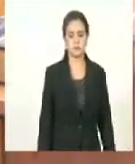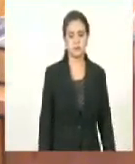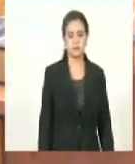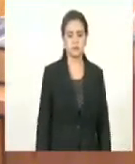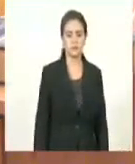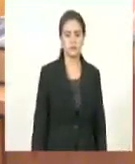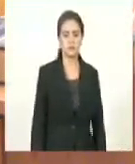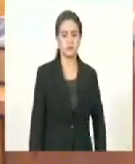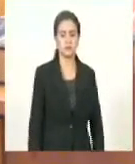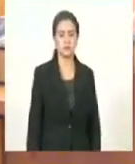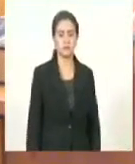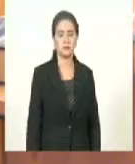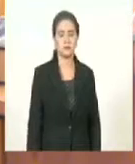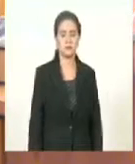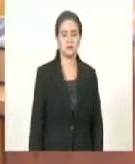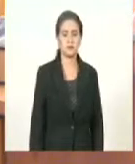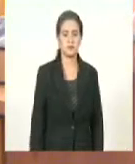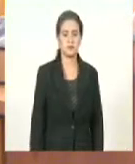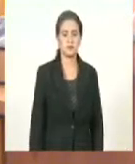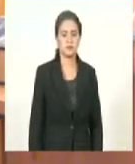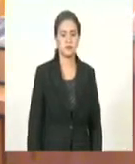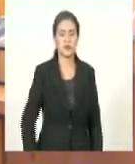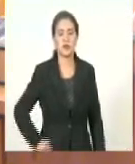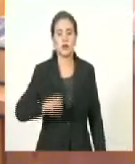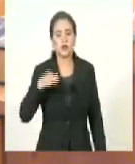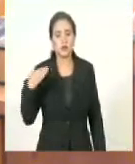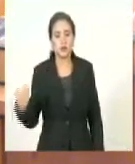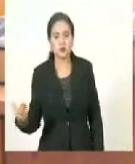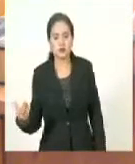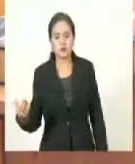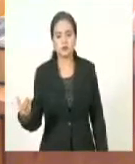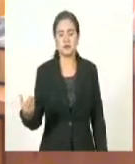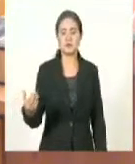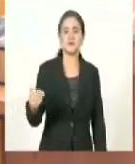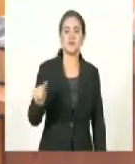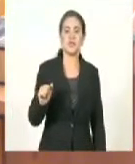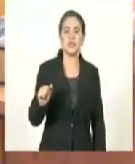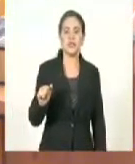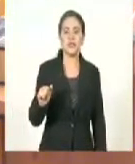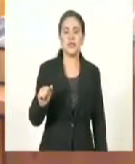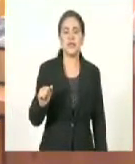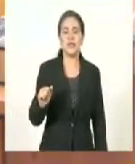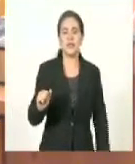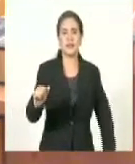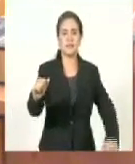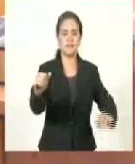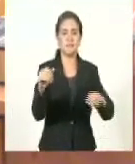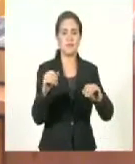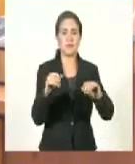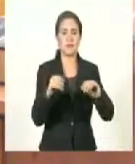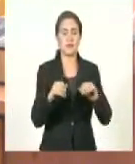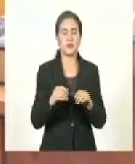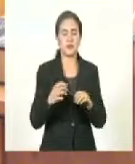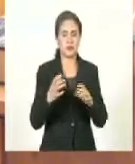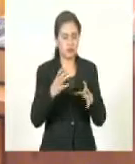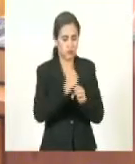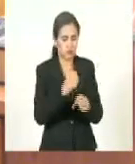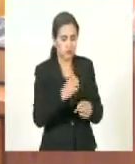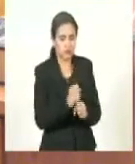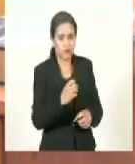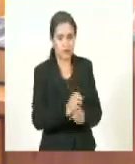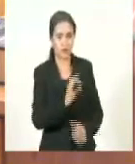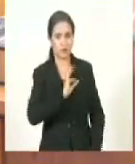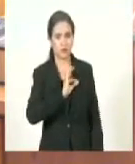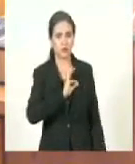passaram o valor do policiamento, não que isso mude em grande coisa, mas só para que eles tenham o número correto.